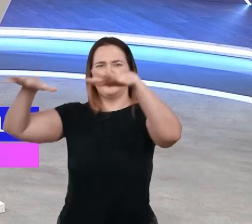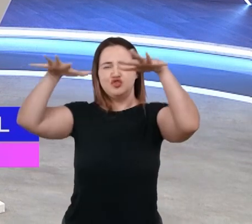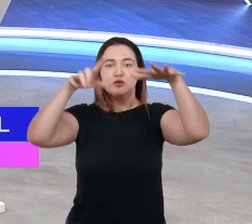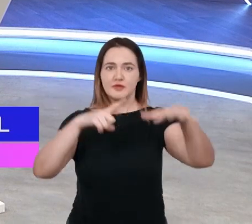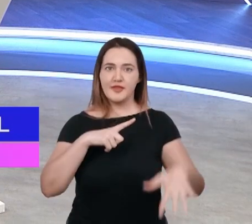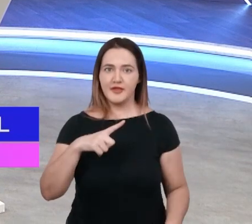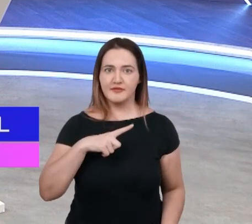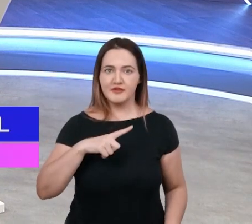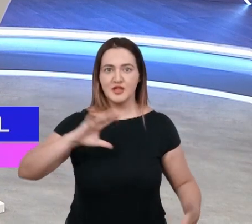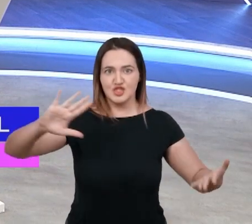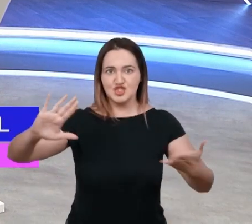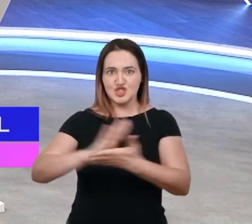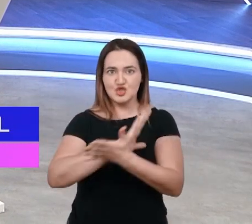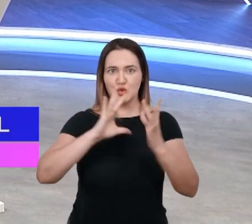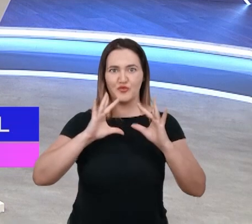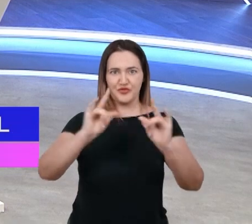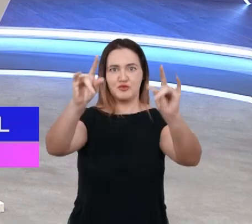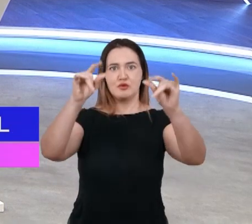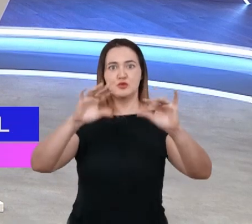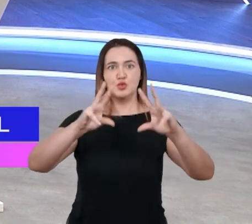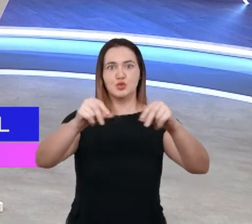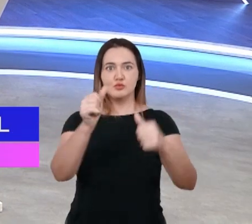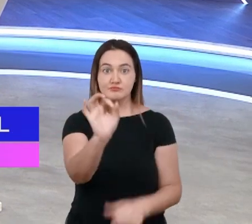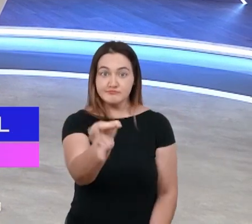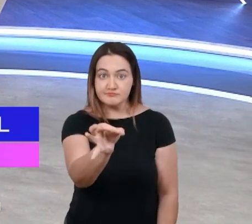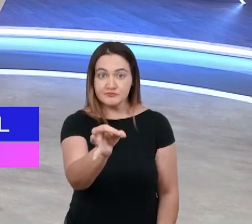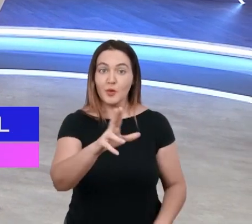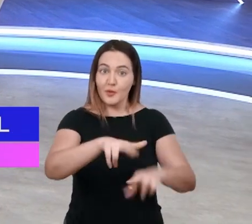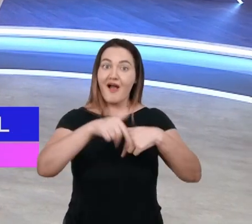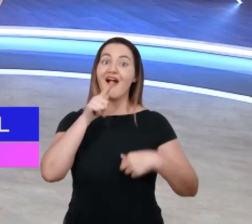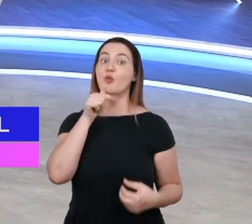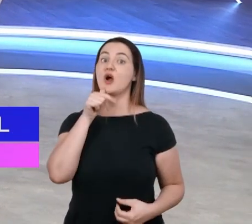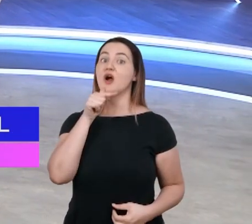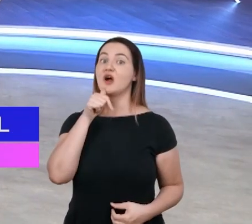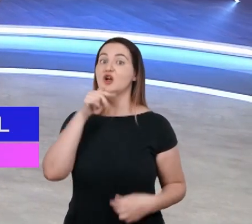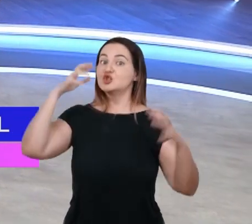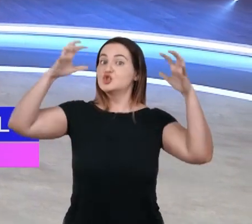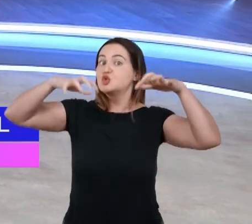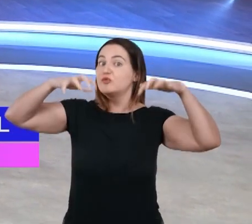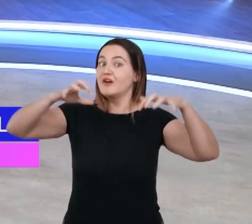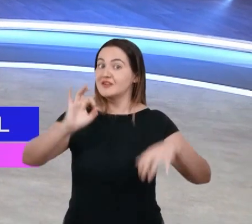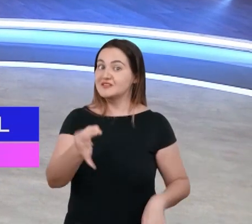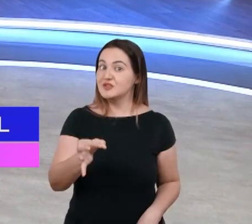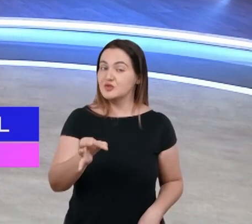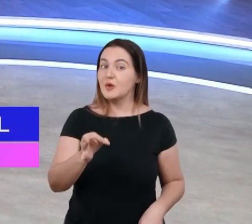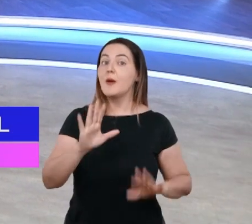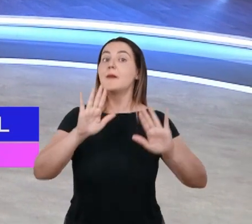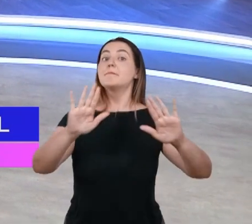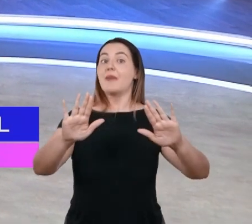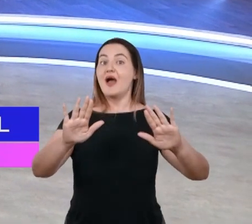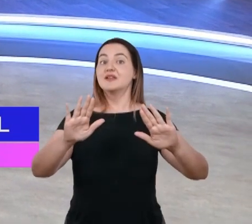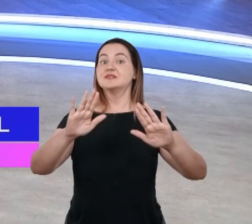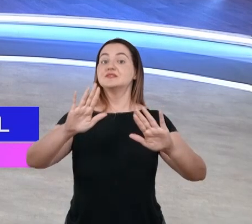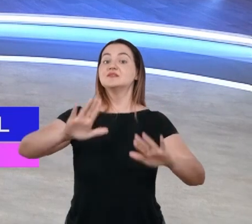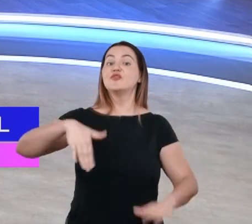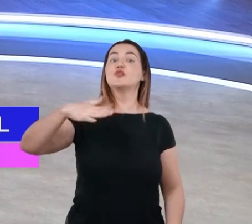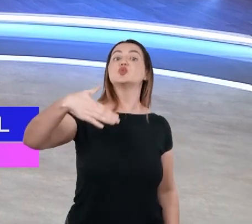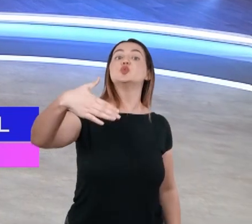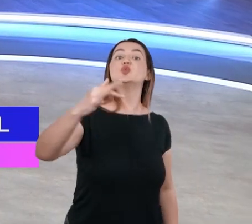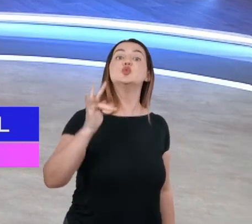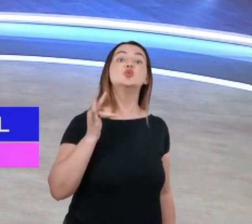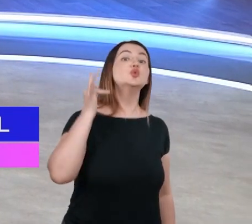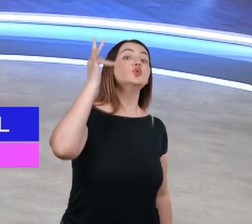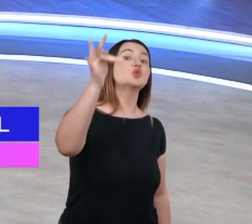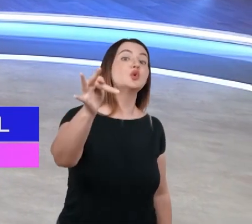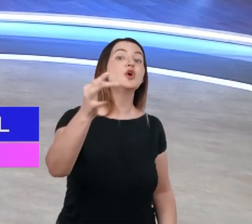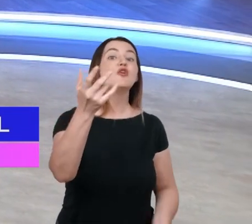destruição será com fogo. E quando ocorrerá isso? Está acontecendo agora? Tem fogo queimando agora?